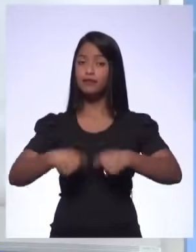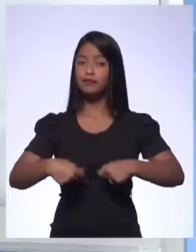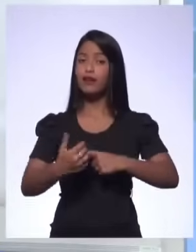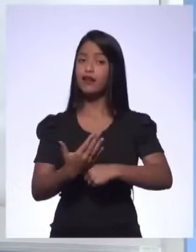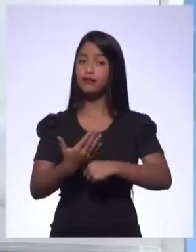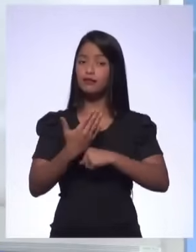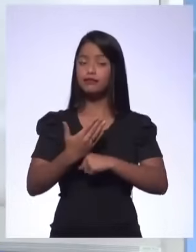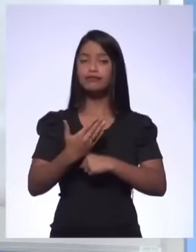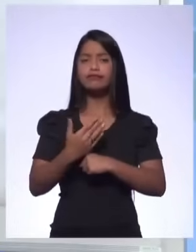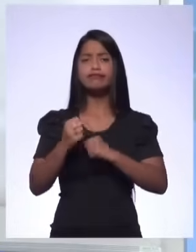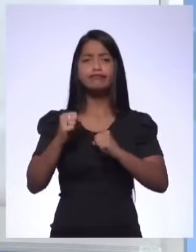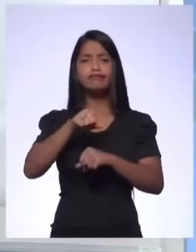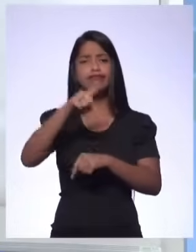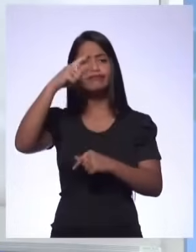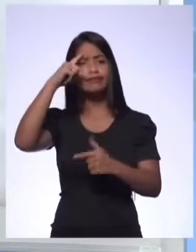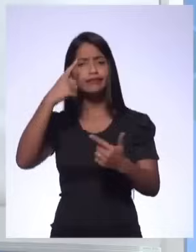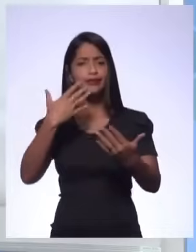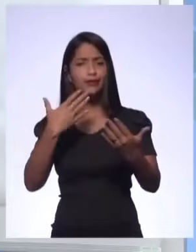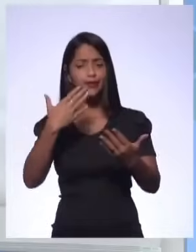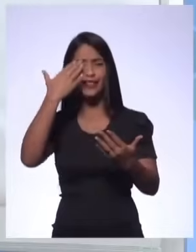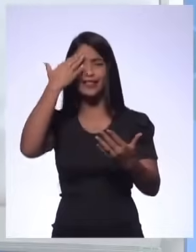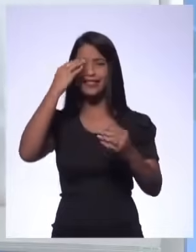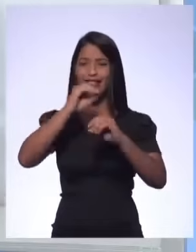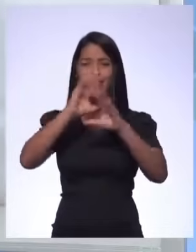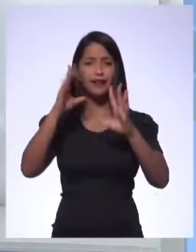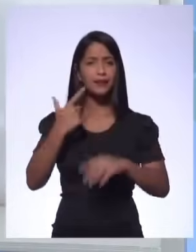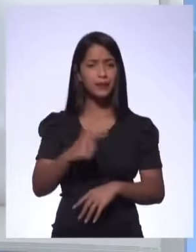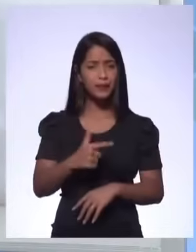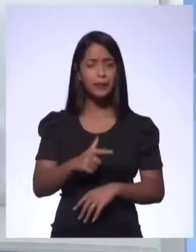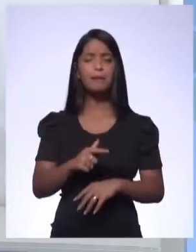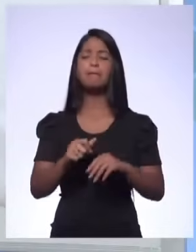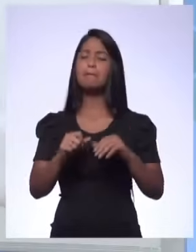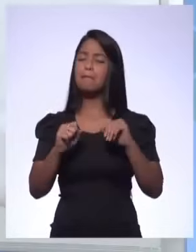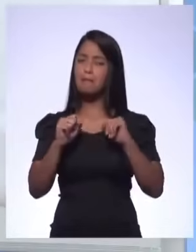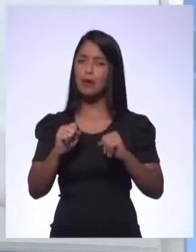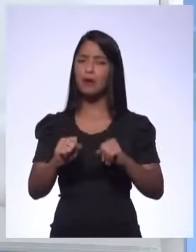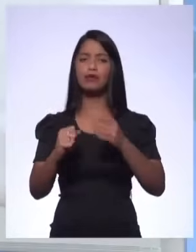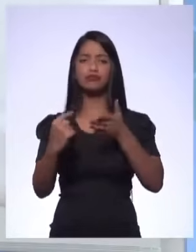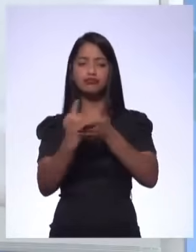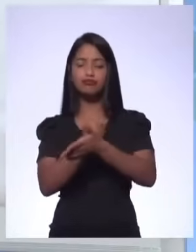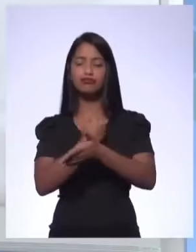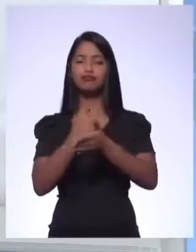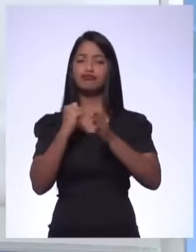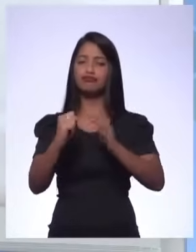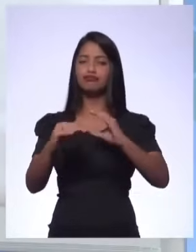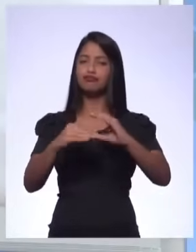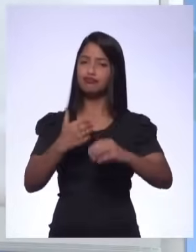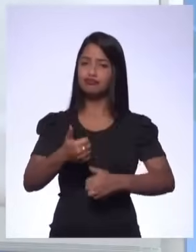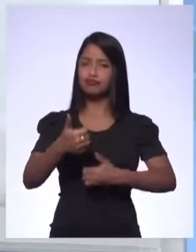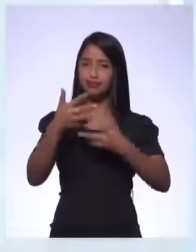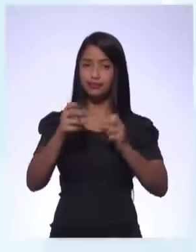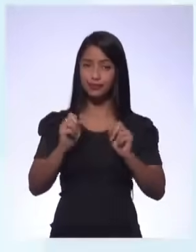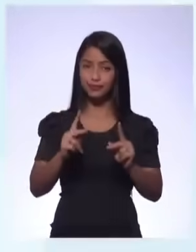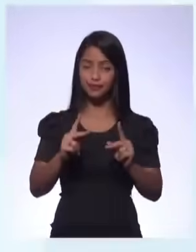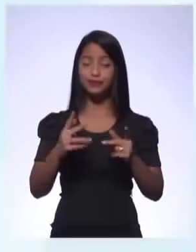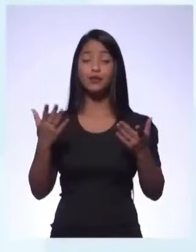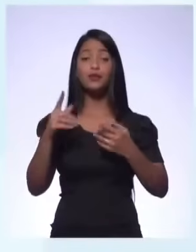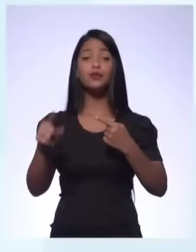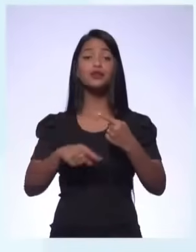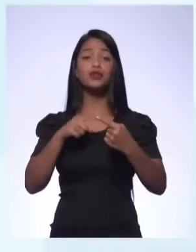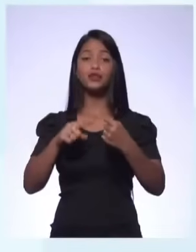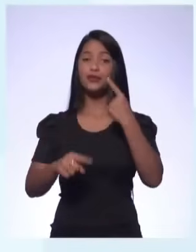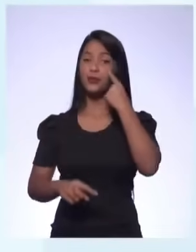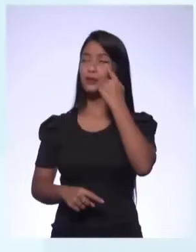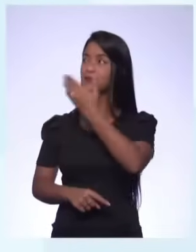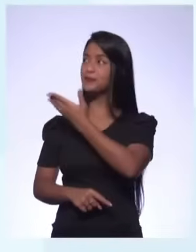coisa que mesmo assim não ficou clara, né, você vai lá e ajuda a gente. Então, qual é o objetivo da aula de hoje? Responder